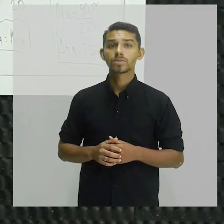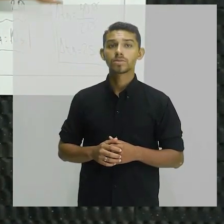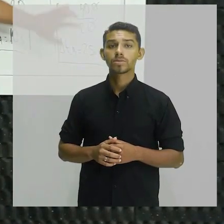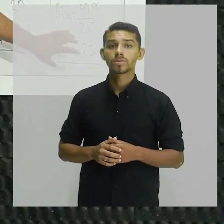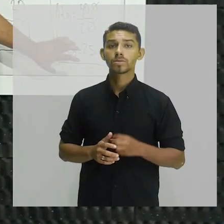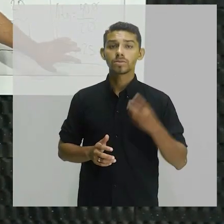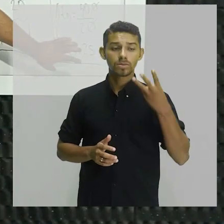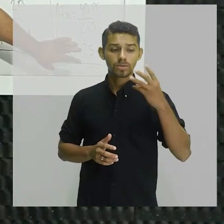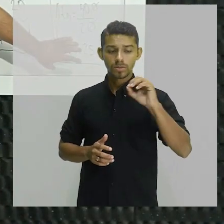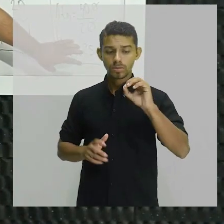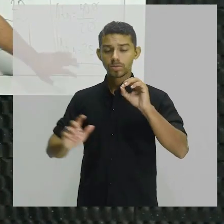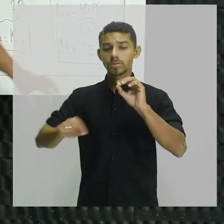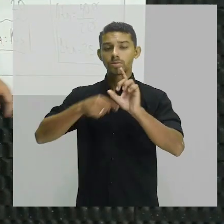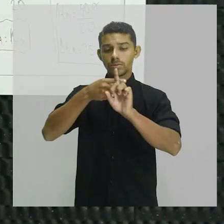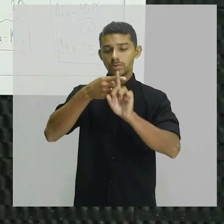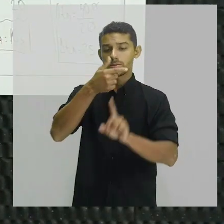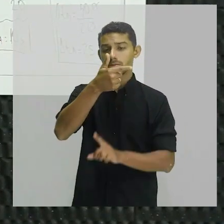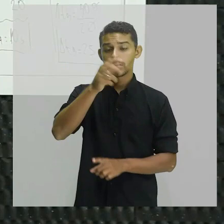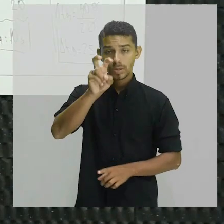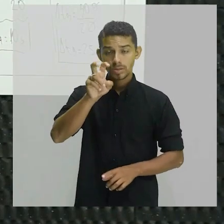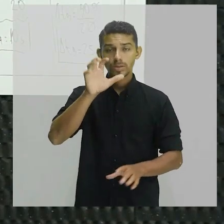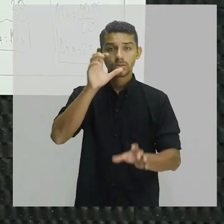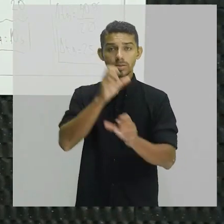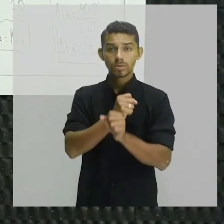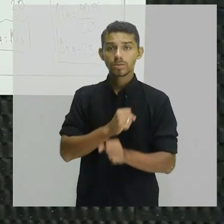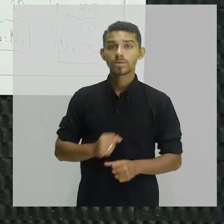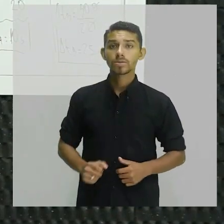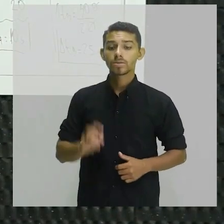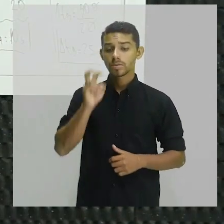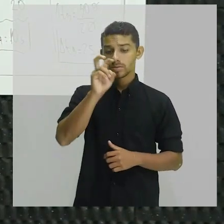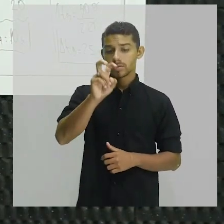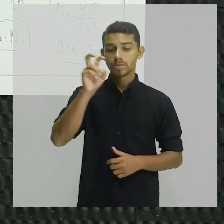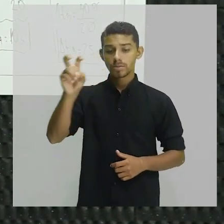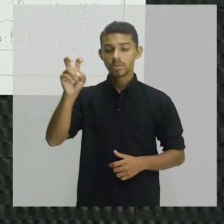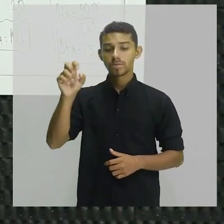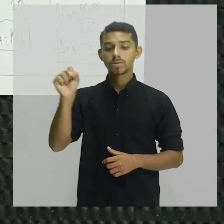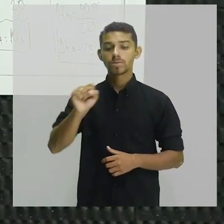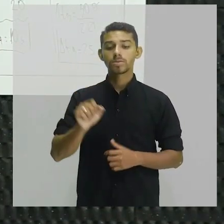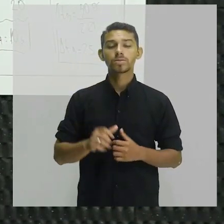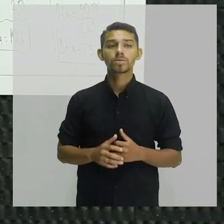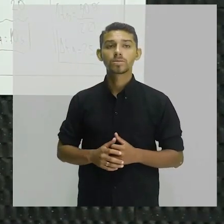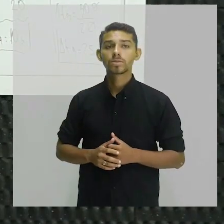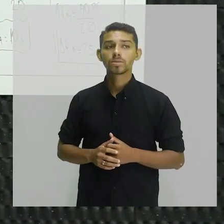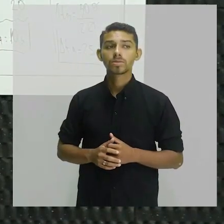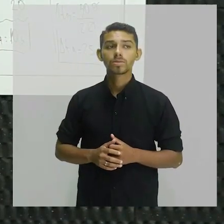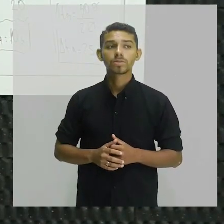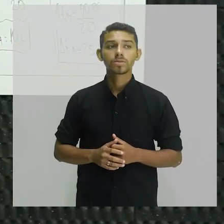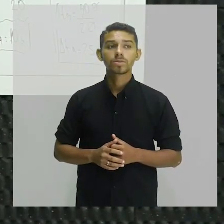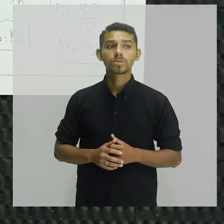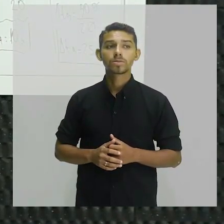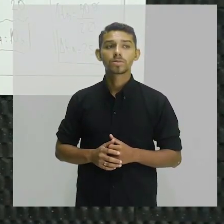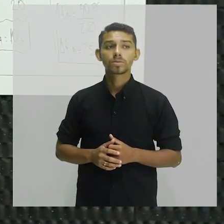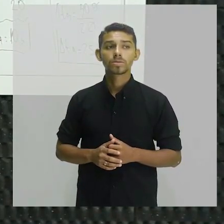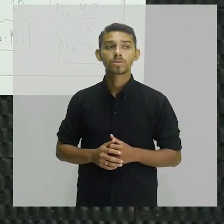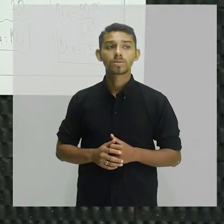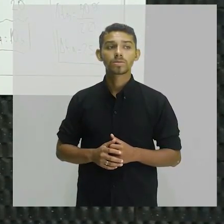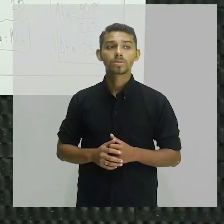30 mais o 25, que vai dar um total de 55. Então eu tenho, vou trazer bem para cá.